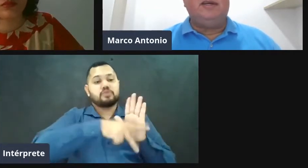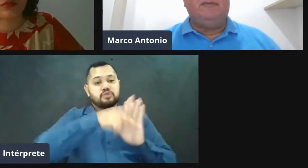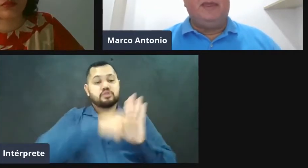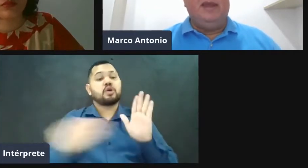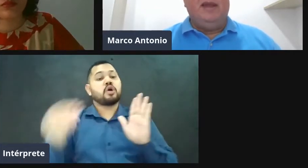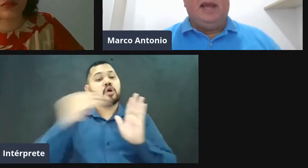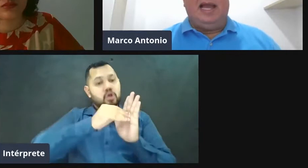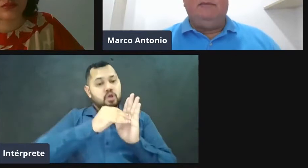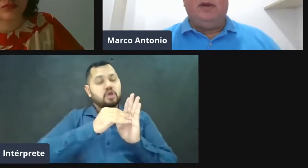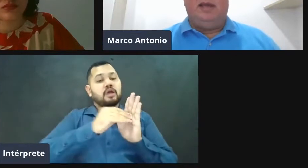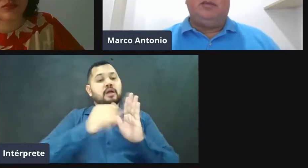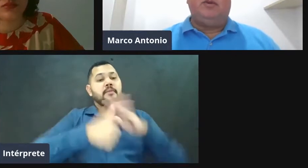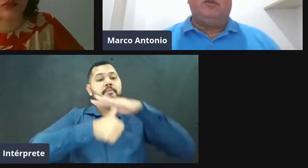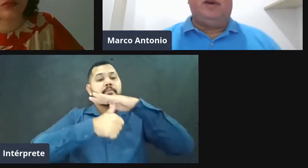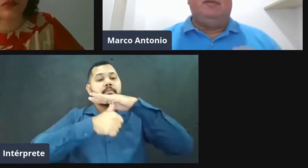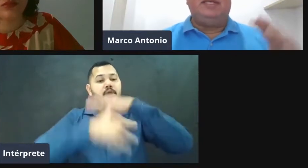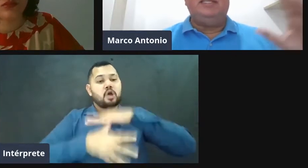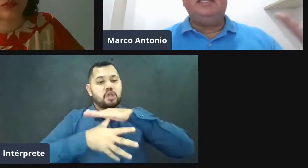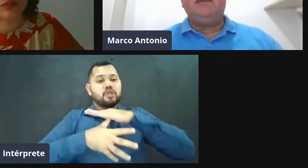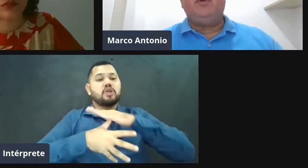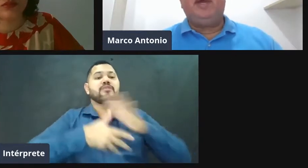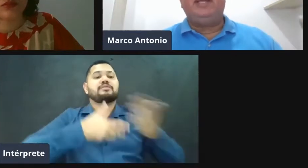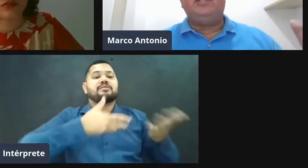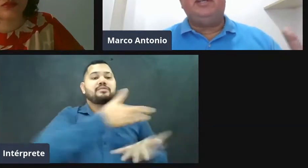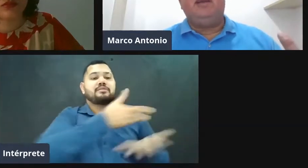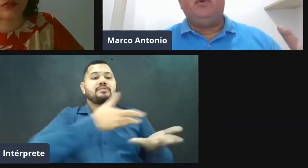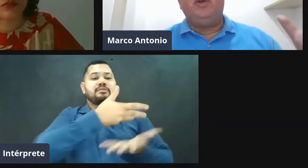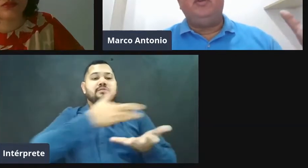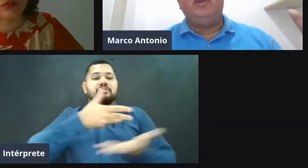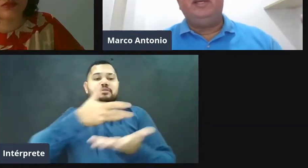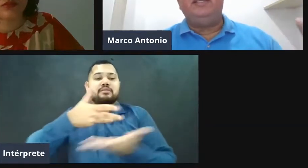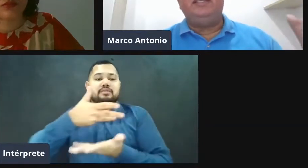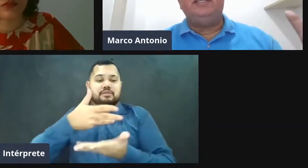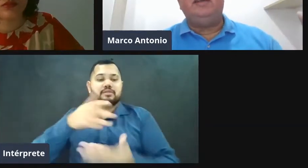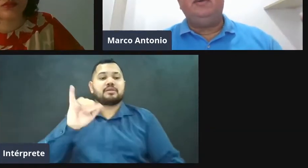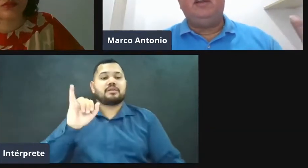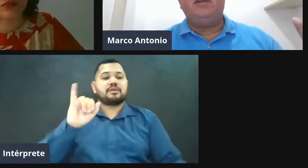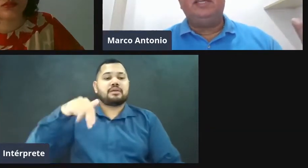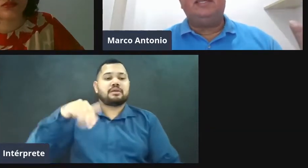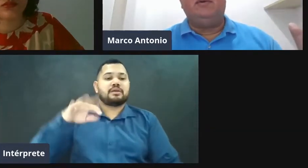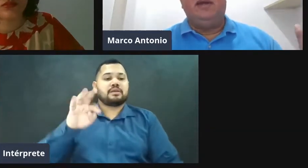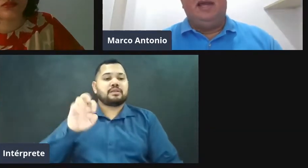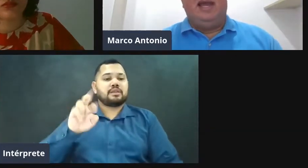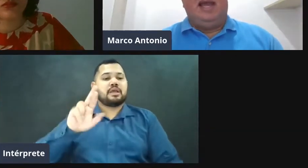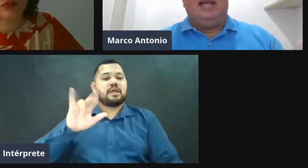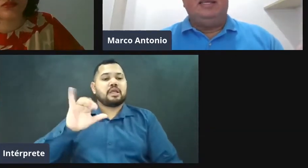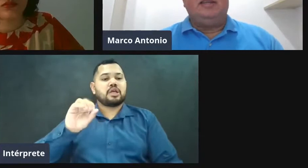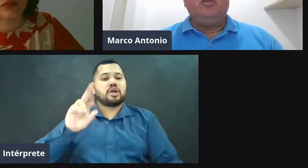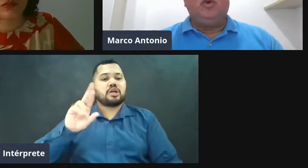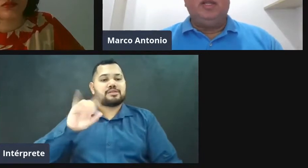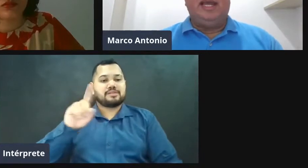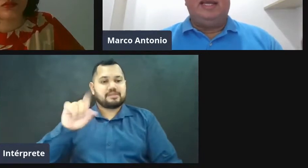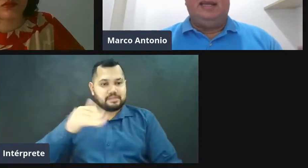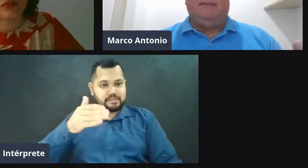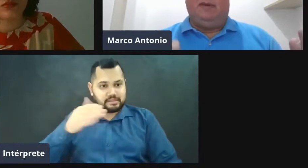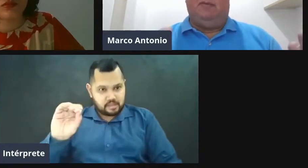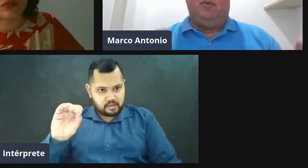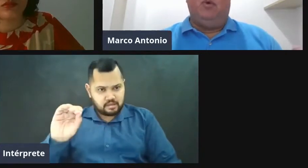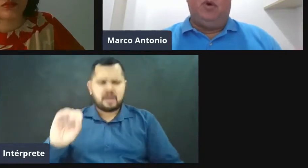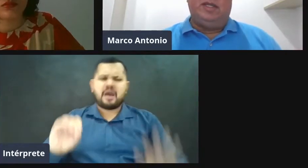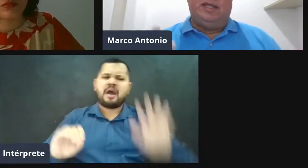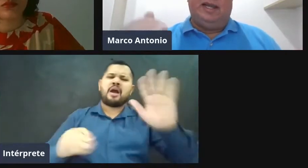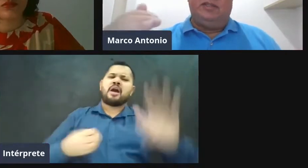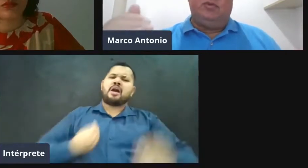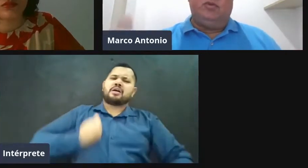de interiorização. Aí as pessoas falam, mas existe a PROeste, que é a pró-reitoria de extensão e interiorização. A questão toda é